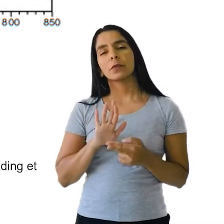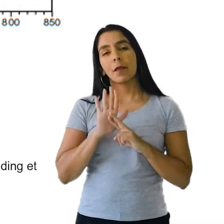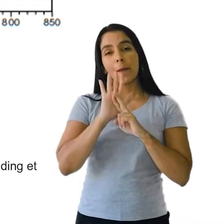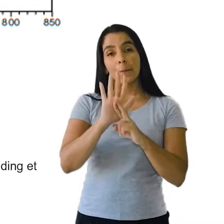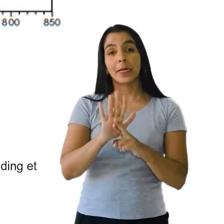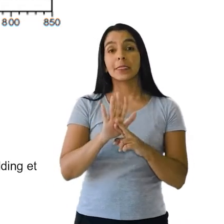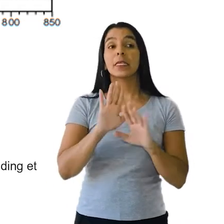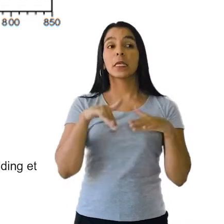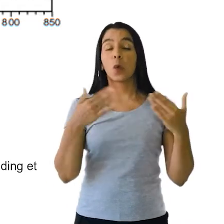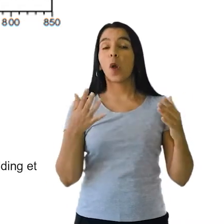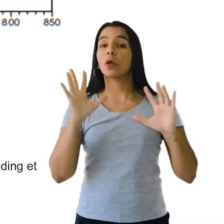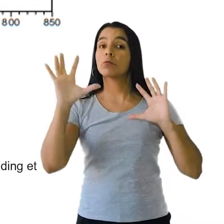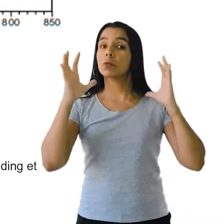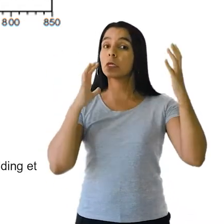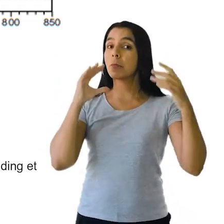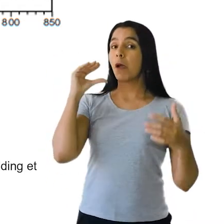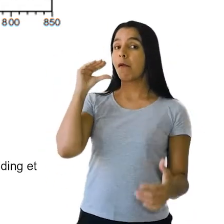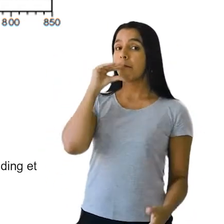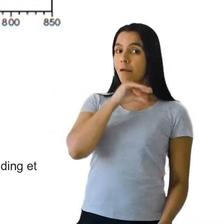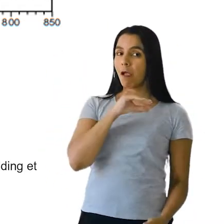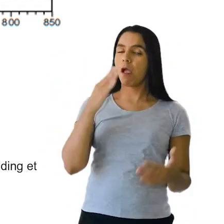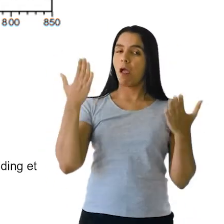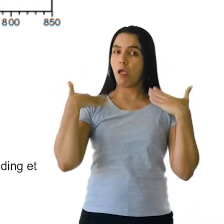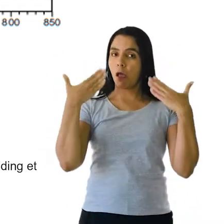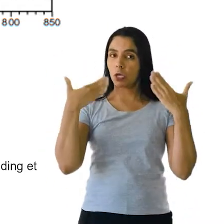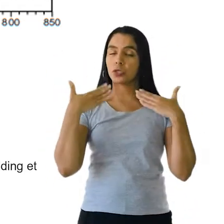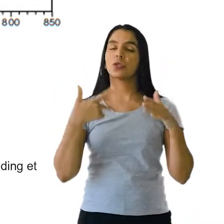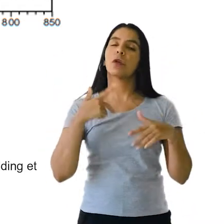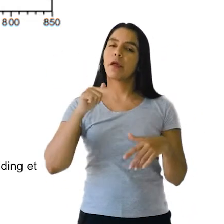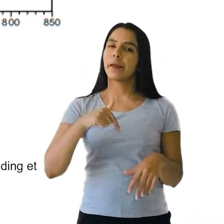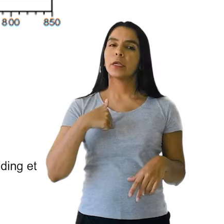cor-de-rosa representam os estágios de clima quente